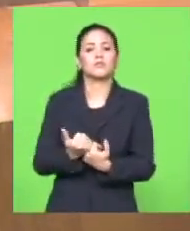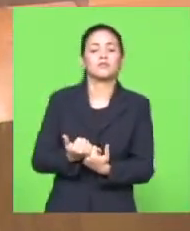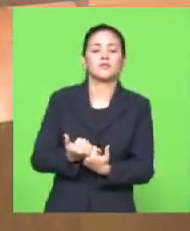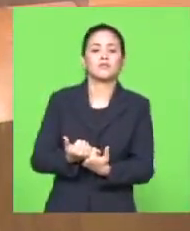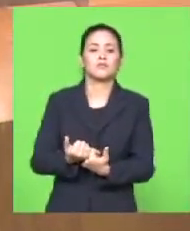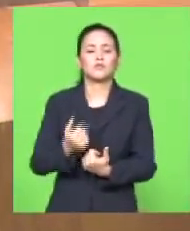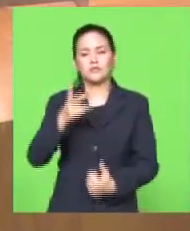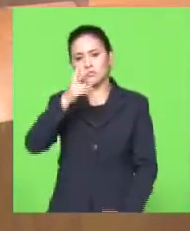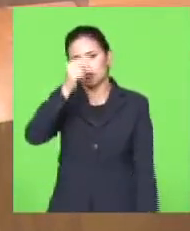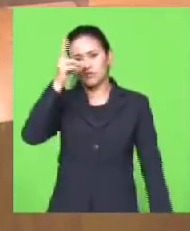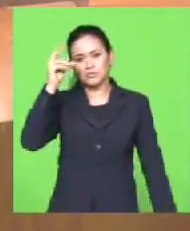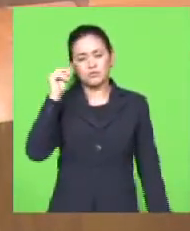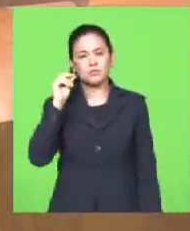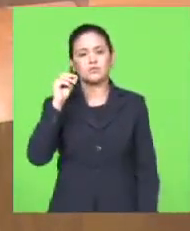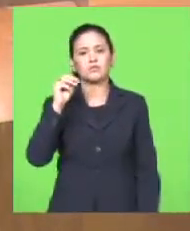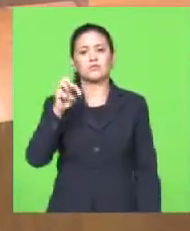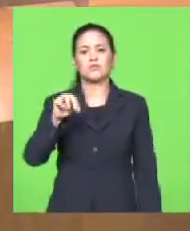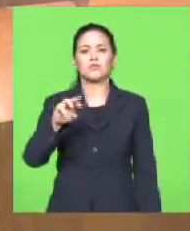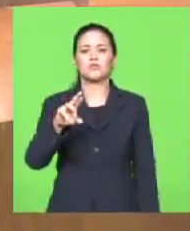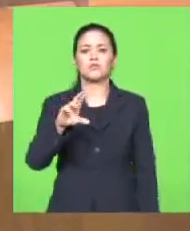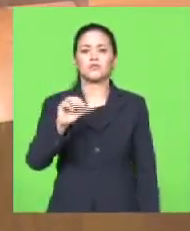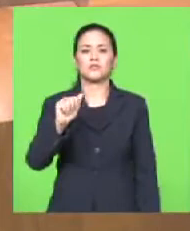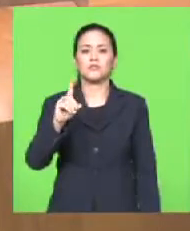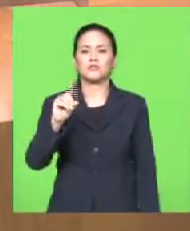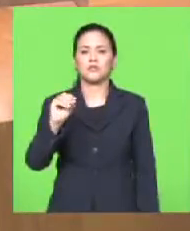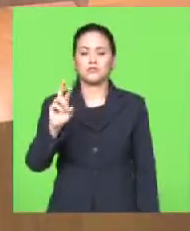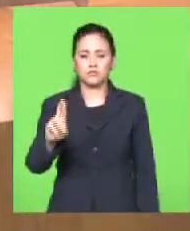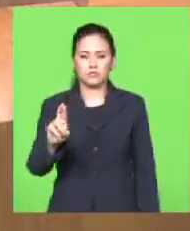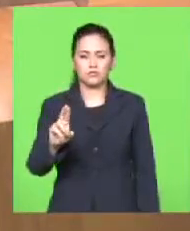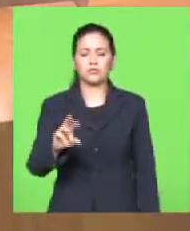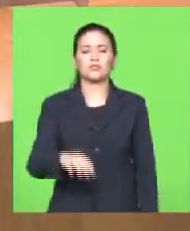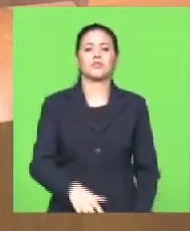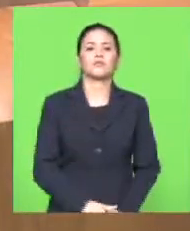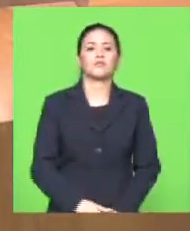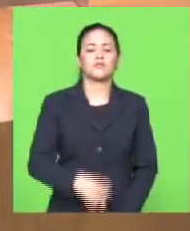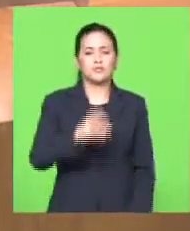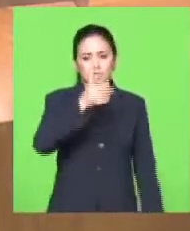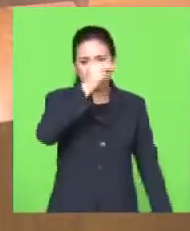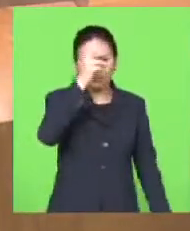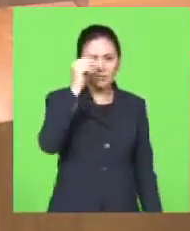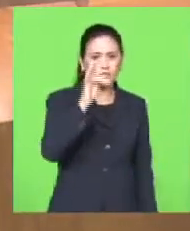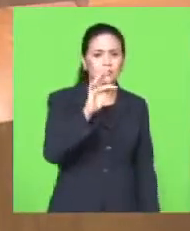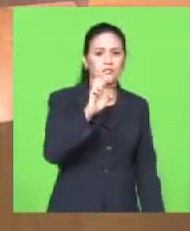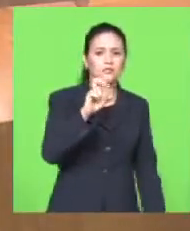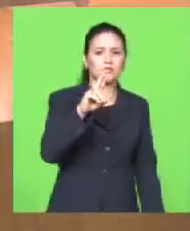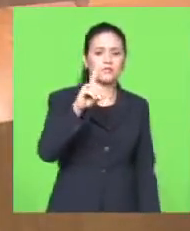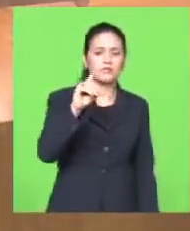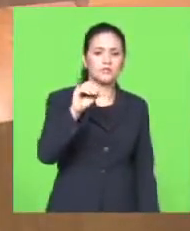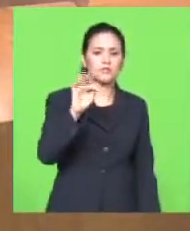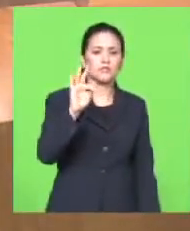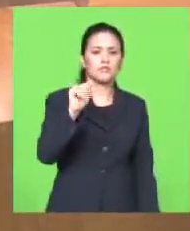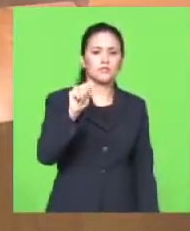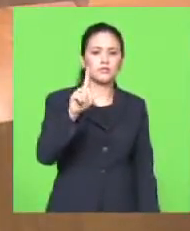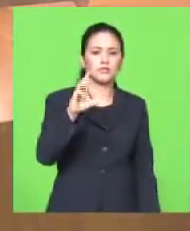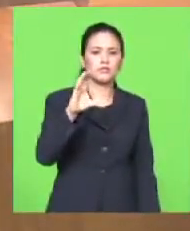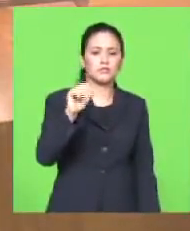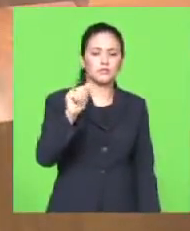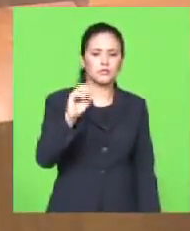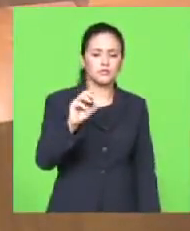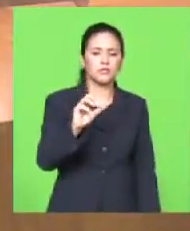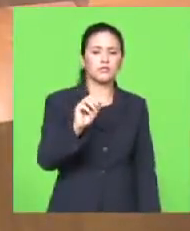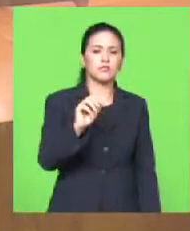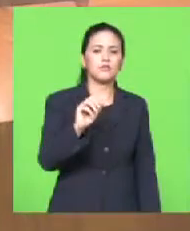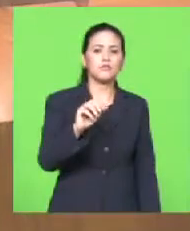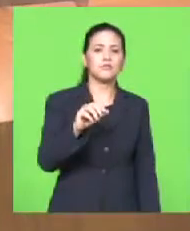doutor Rony, pelo prefeito de Fernando Falcão, Adailto Cavalcante, para que nós pudéssemos fazer o mais rápido possível